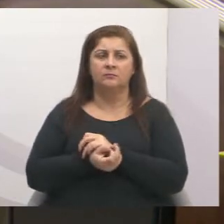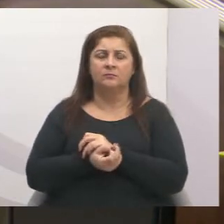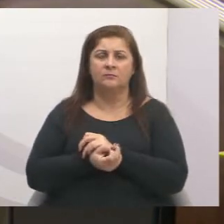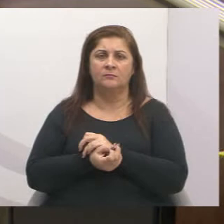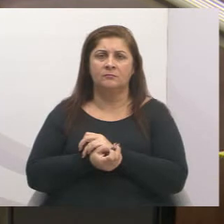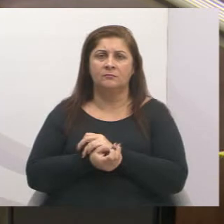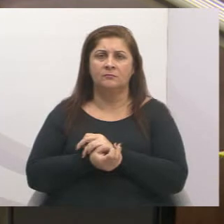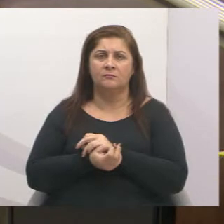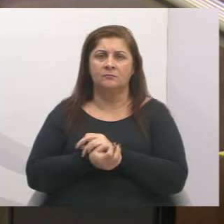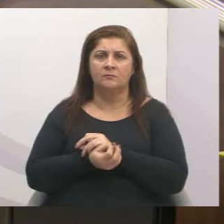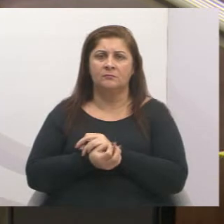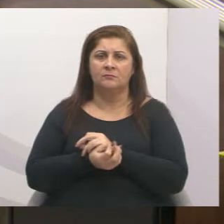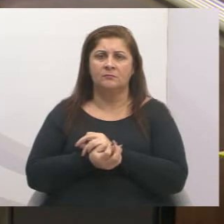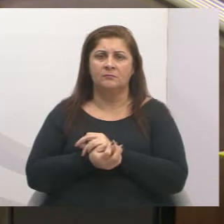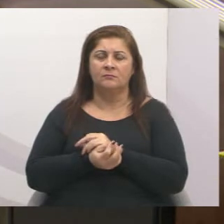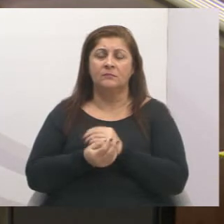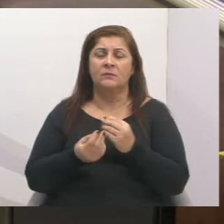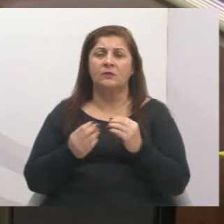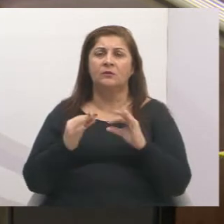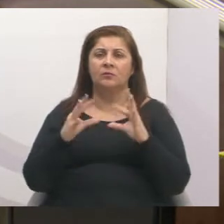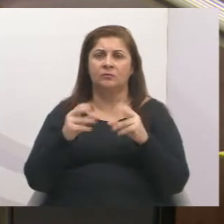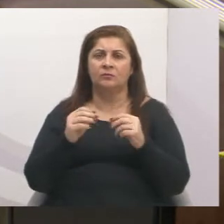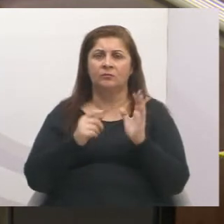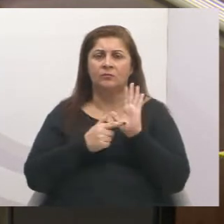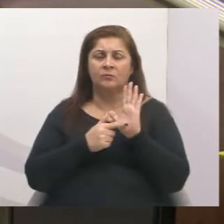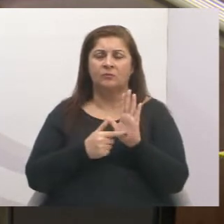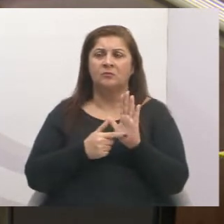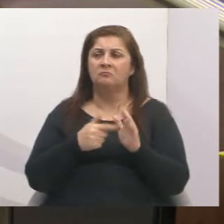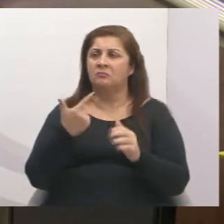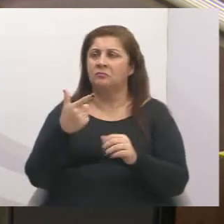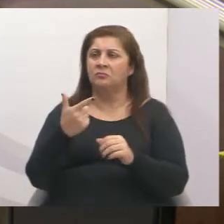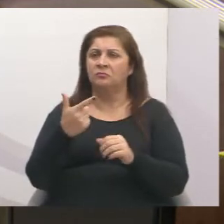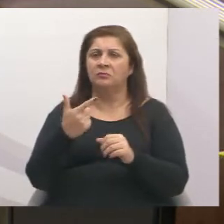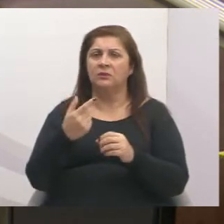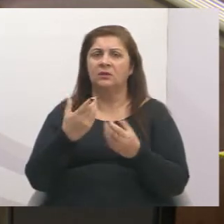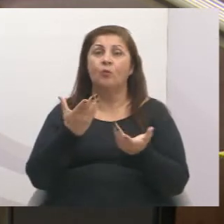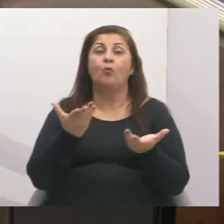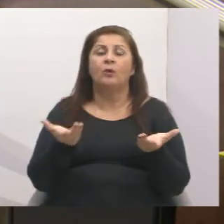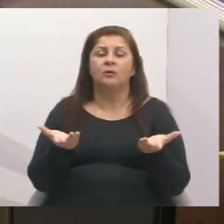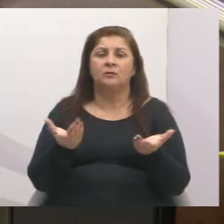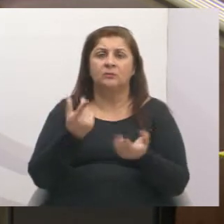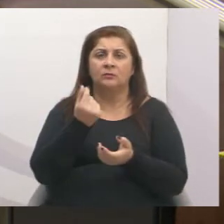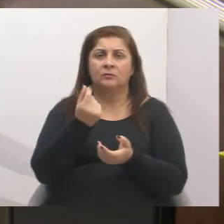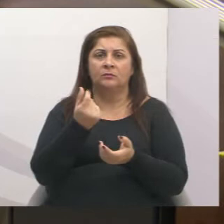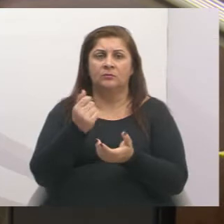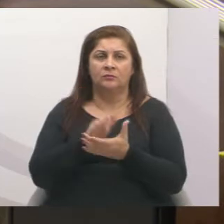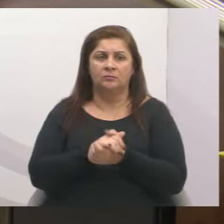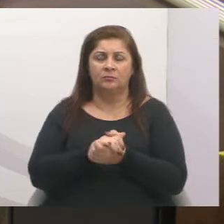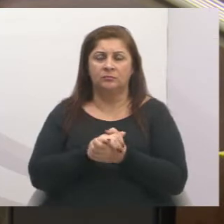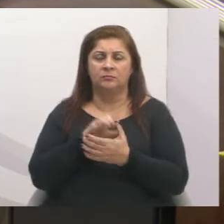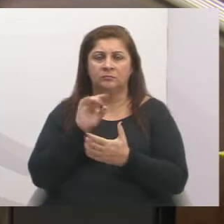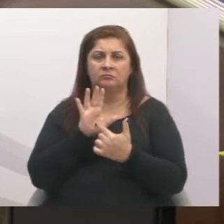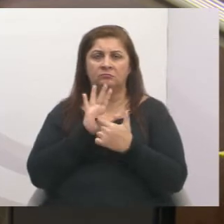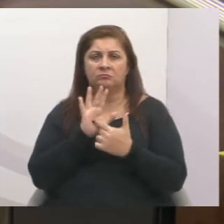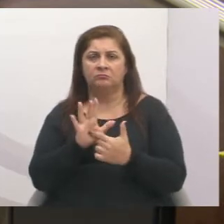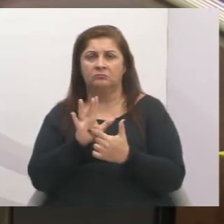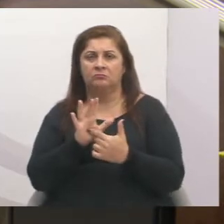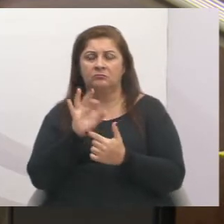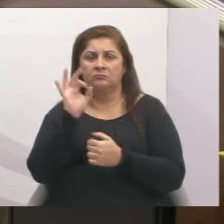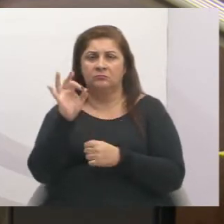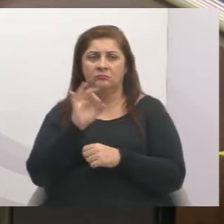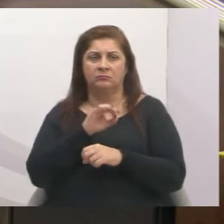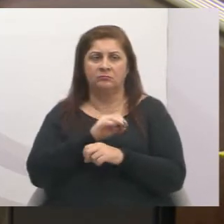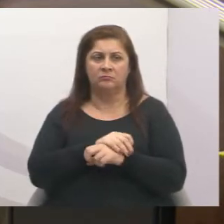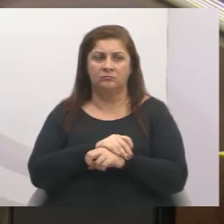veio acompanhada do quantitativo numérico. Nós pegamos só uma variável, certo?